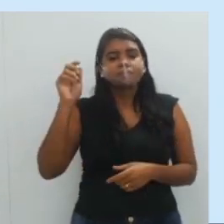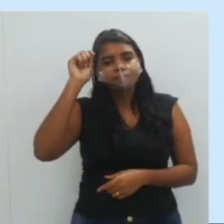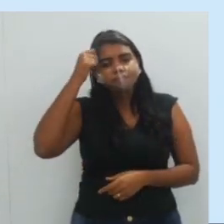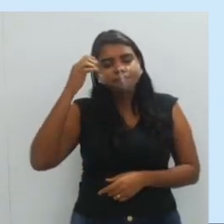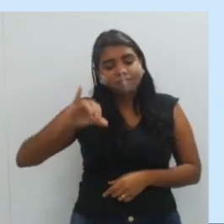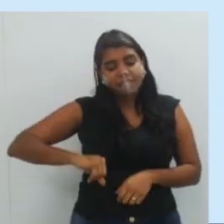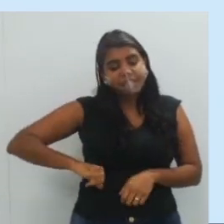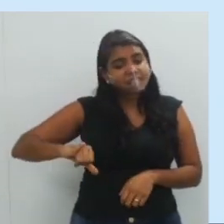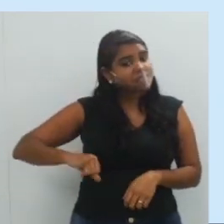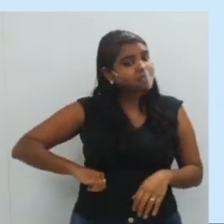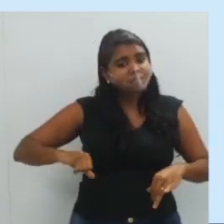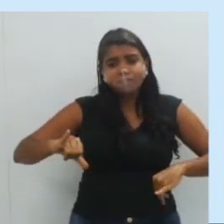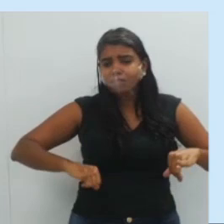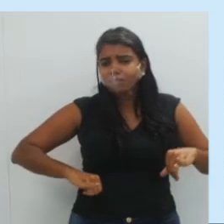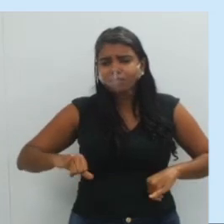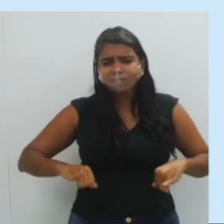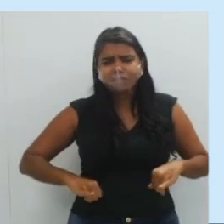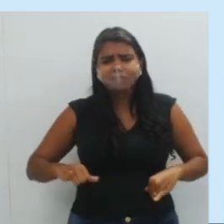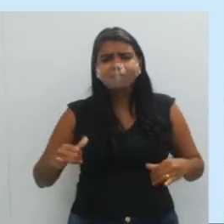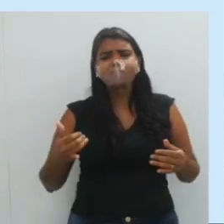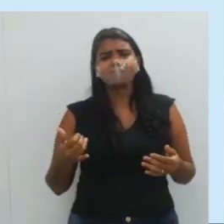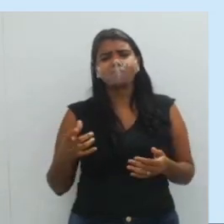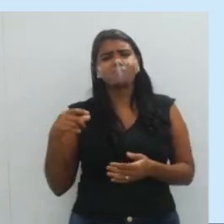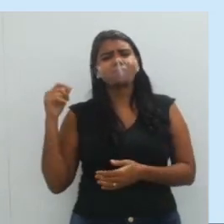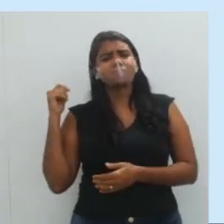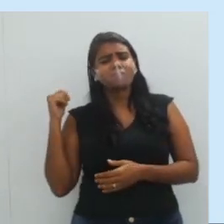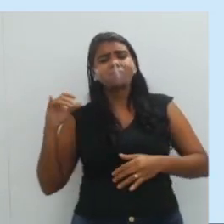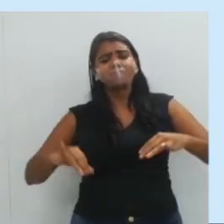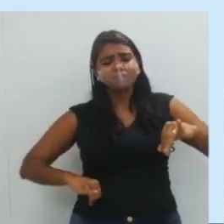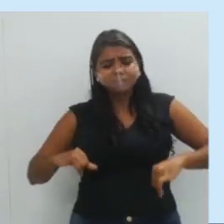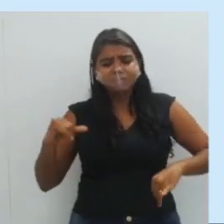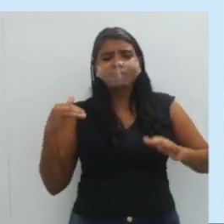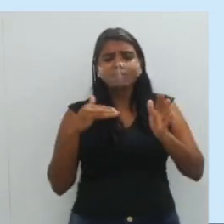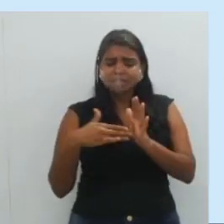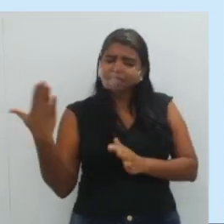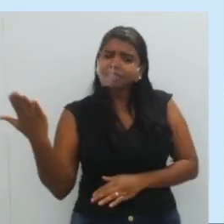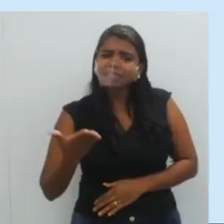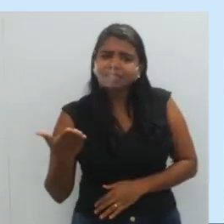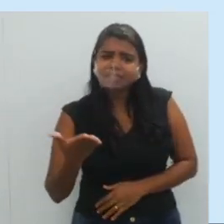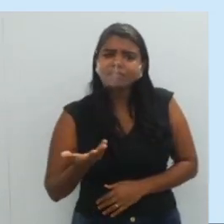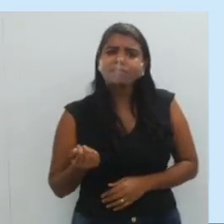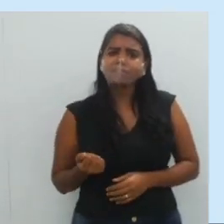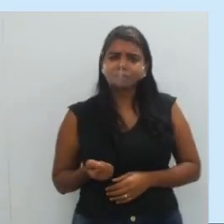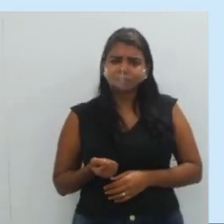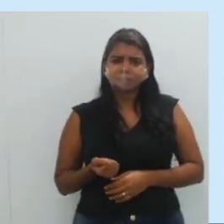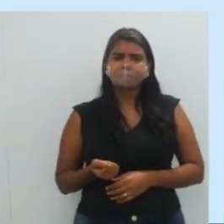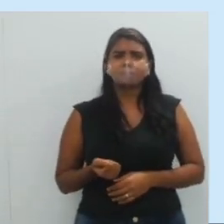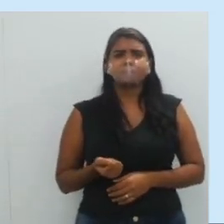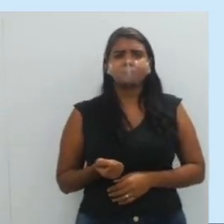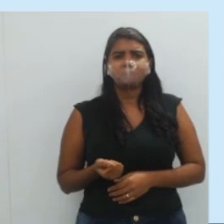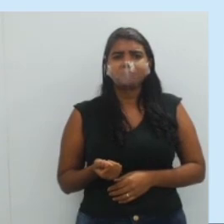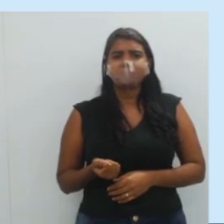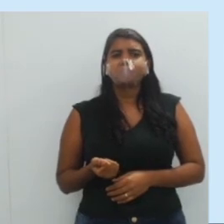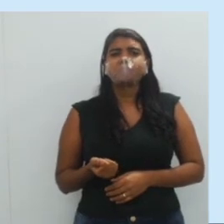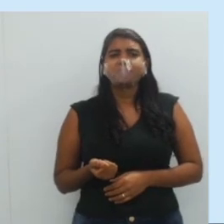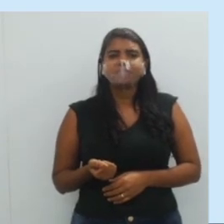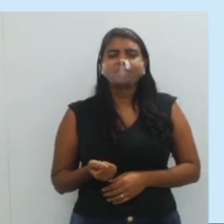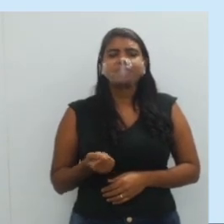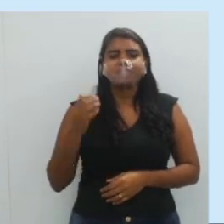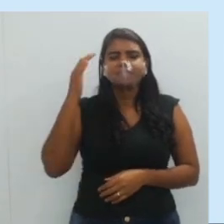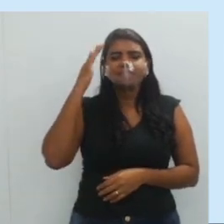mas ela sofre e sofreu, e vamos tentar, em nosso componente aqui,